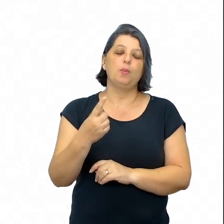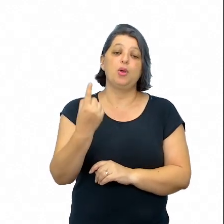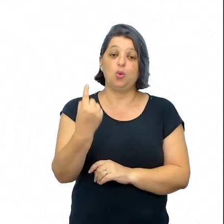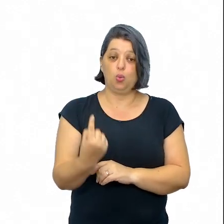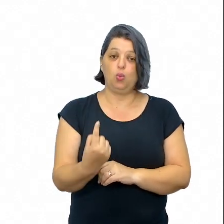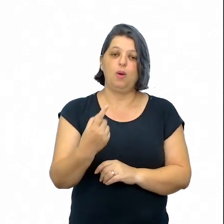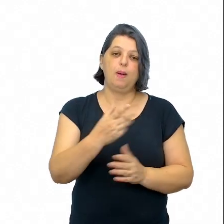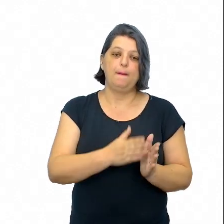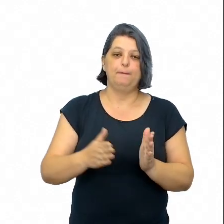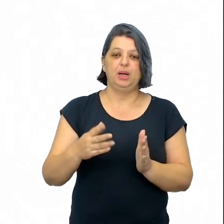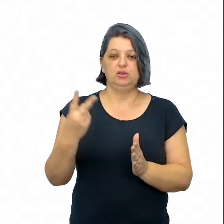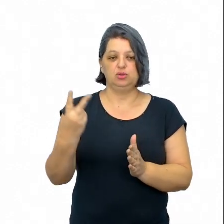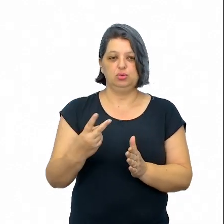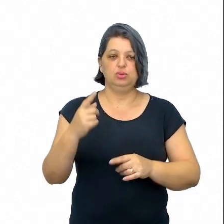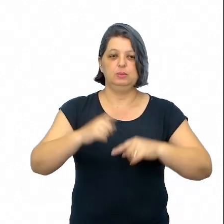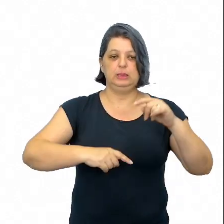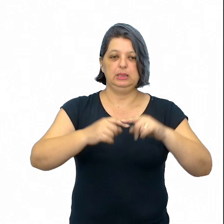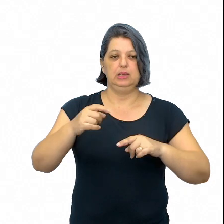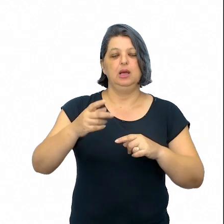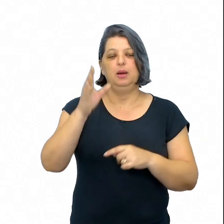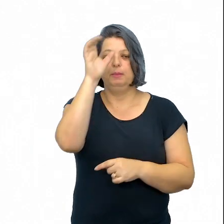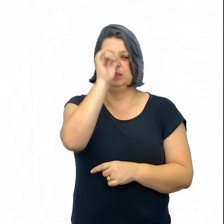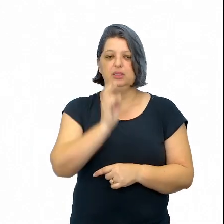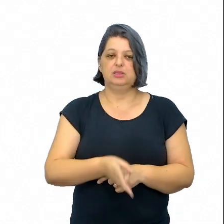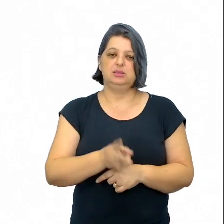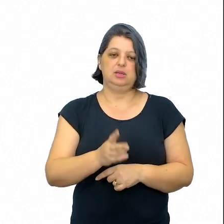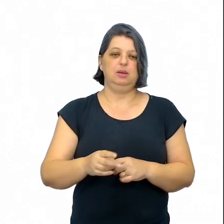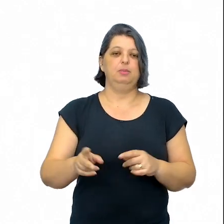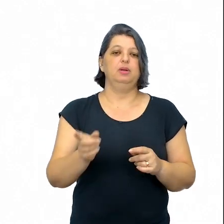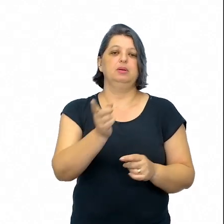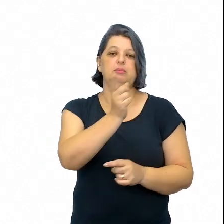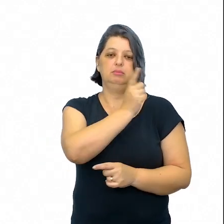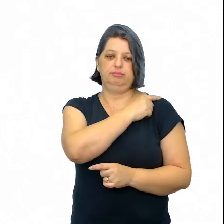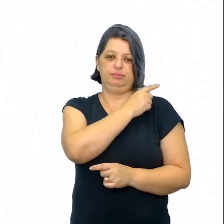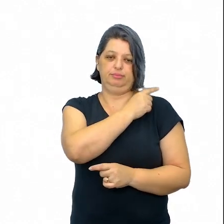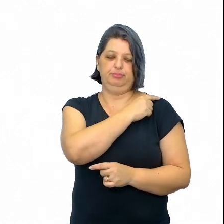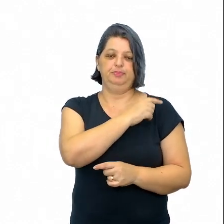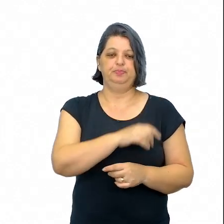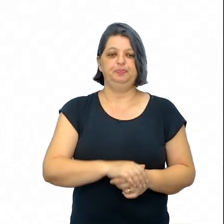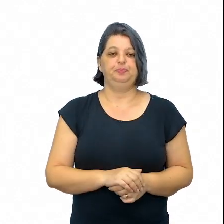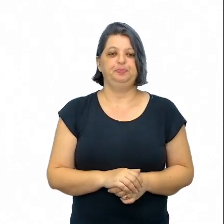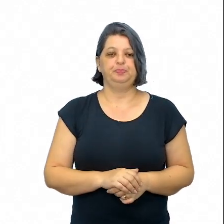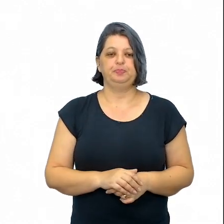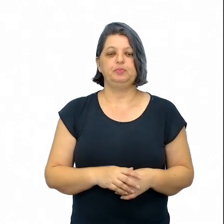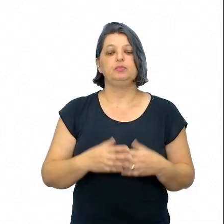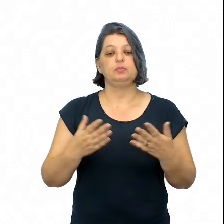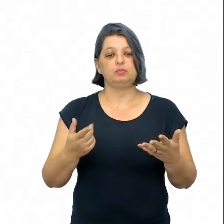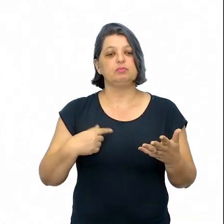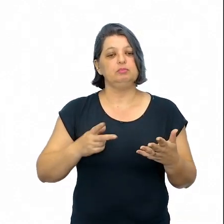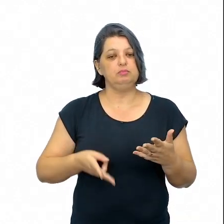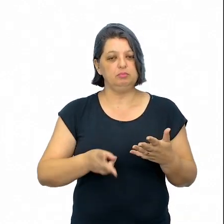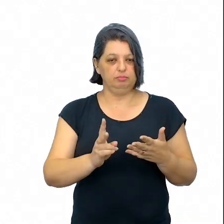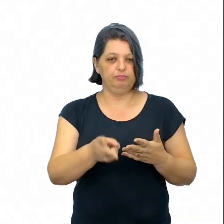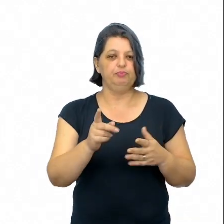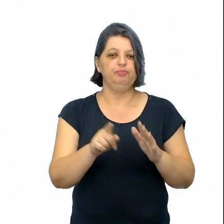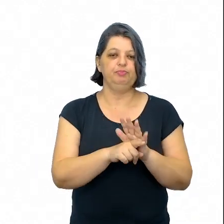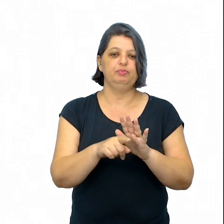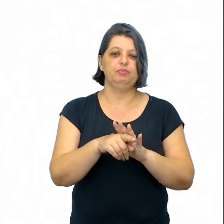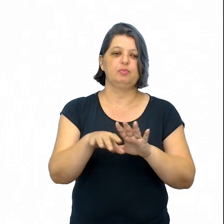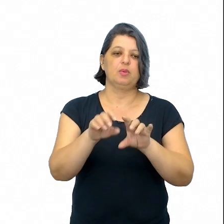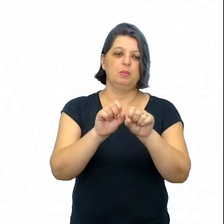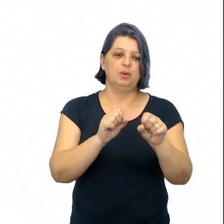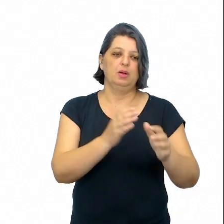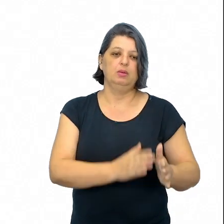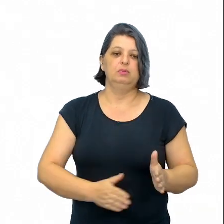do material Aprender Sempre, da primeira série do ensino médio para nós. Dar continuidade aos estudos iniciados na formação de